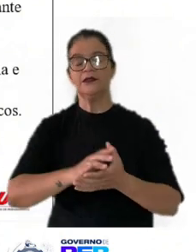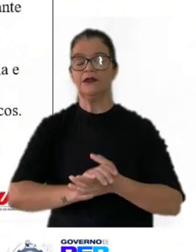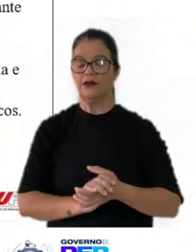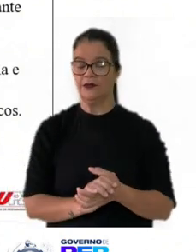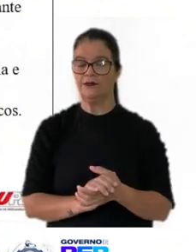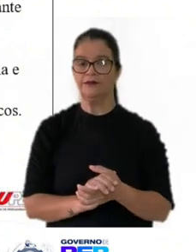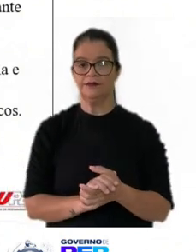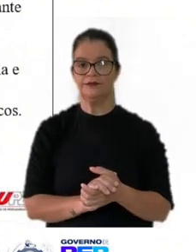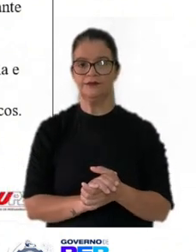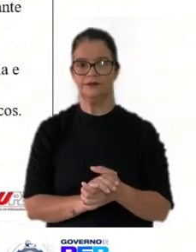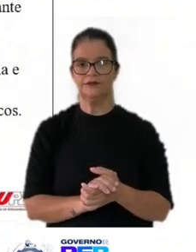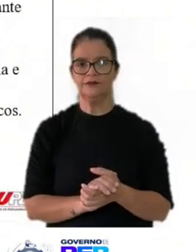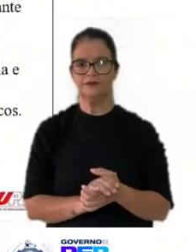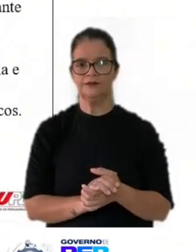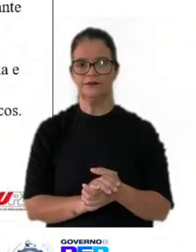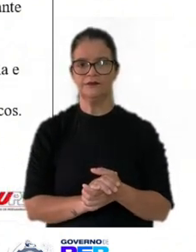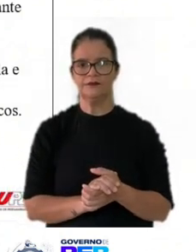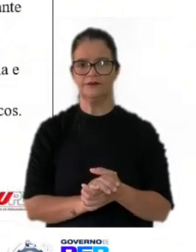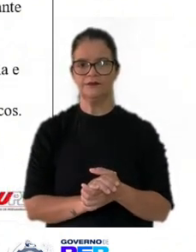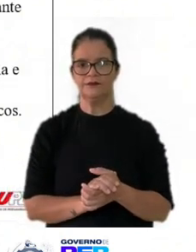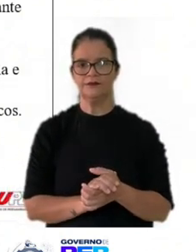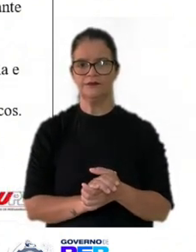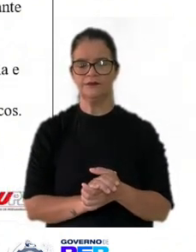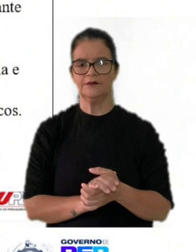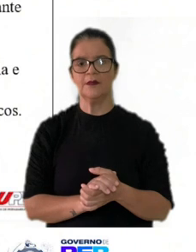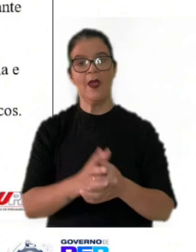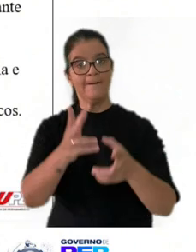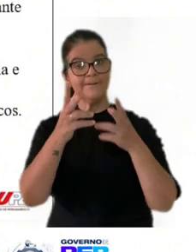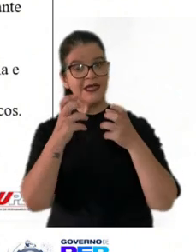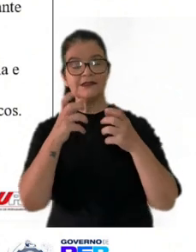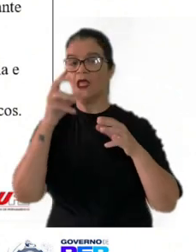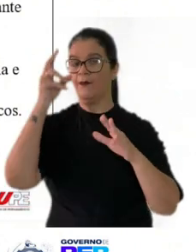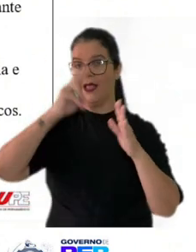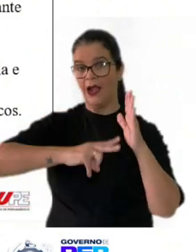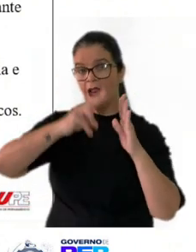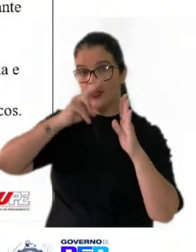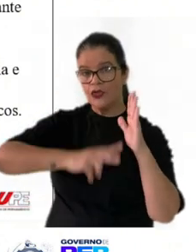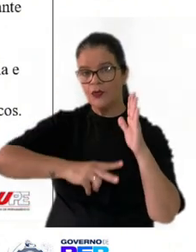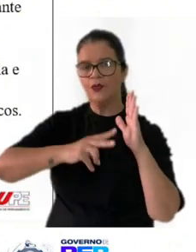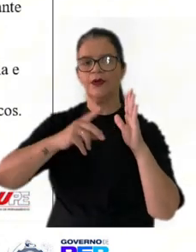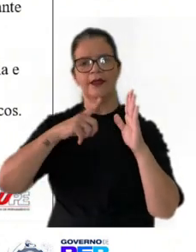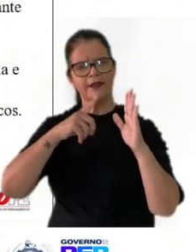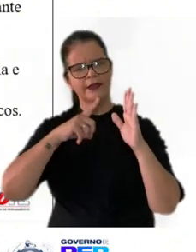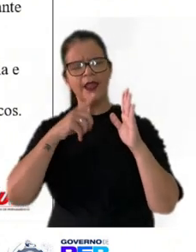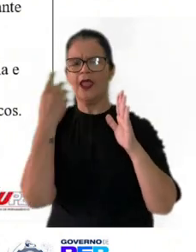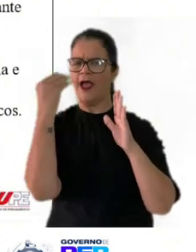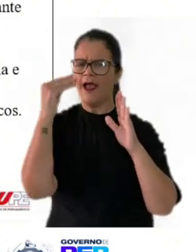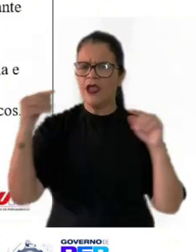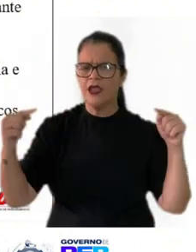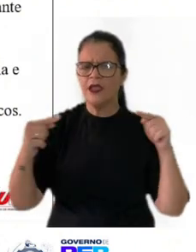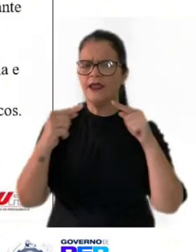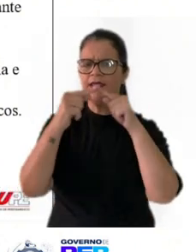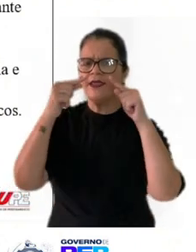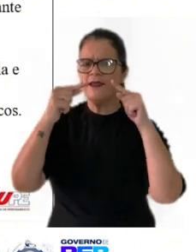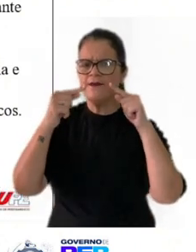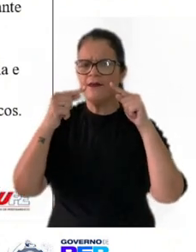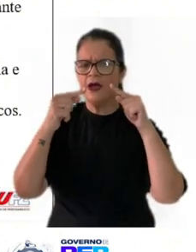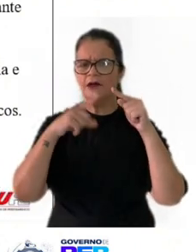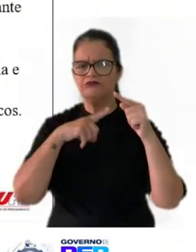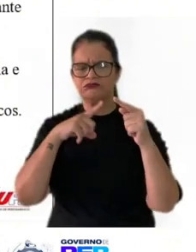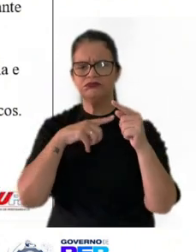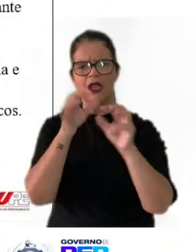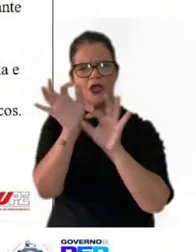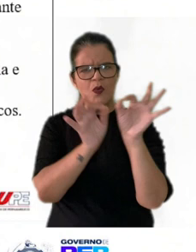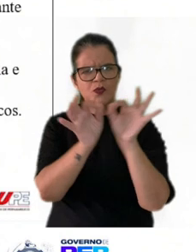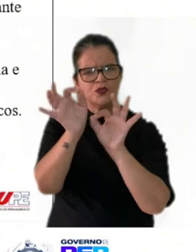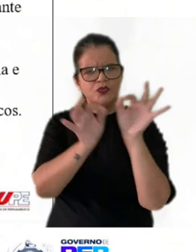them rock them lullaby perceba que na leitura tem aí uma rima tem um jogo a